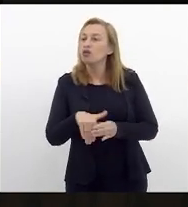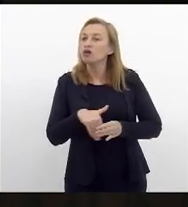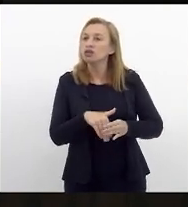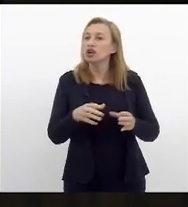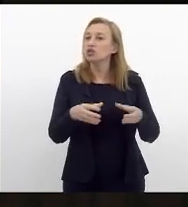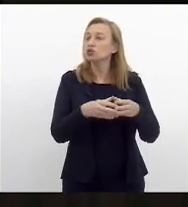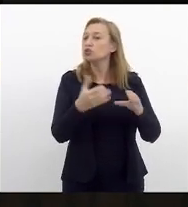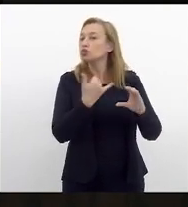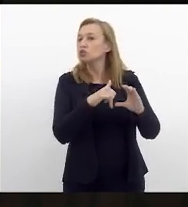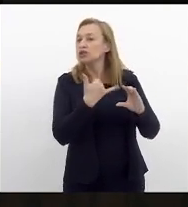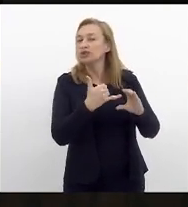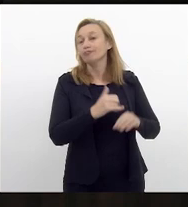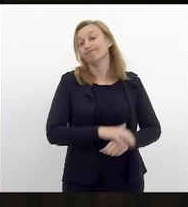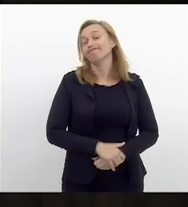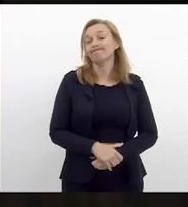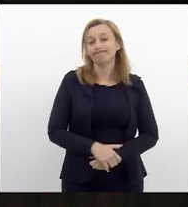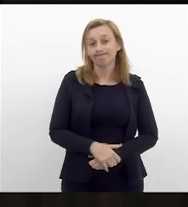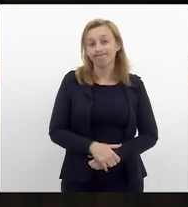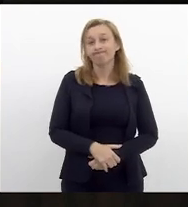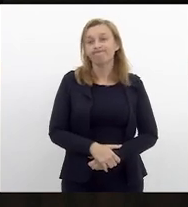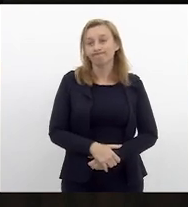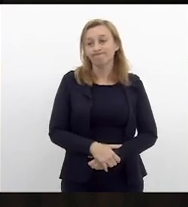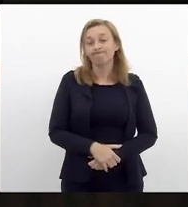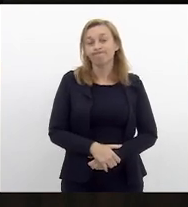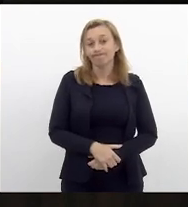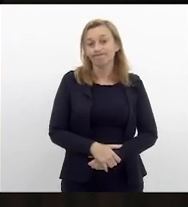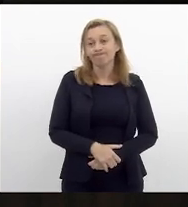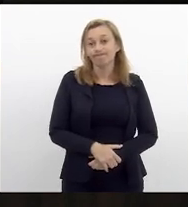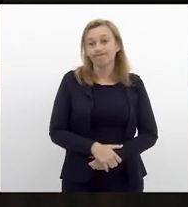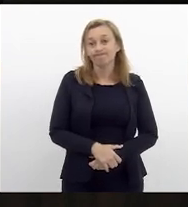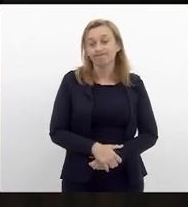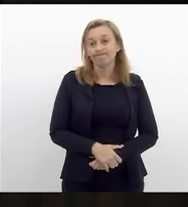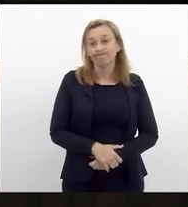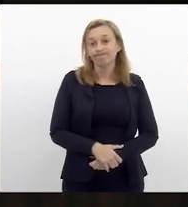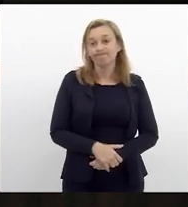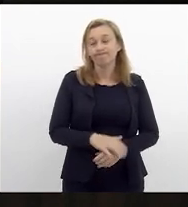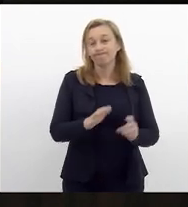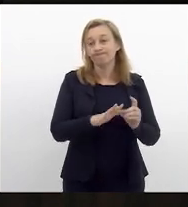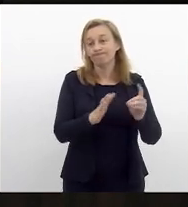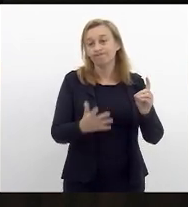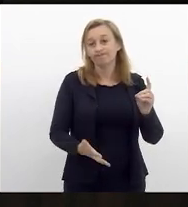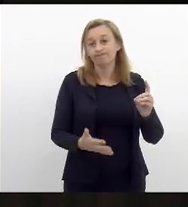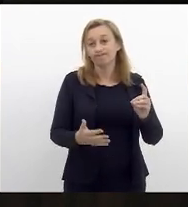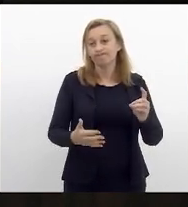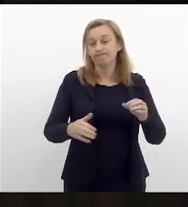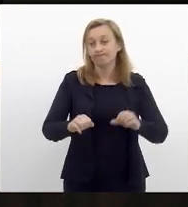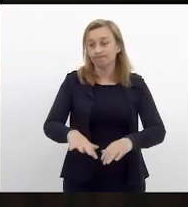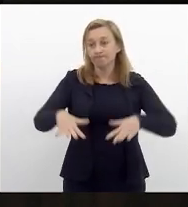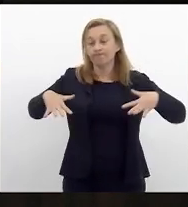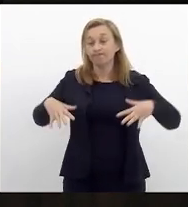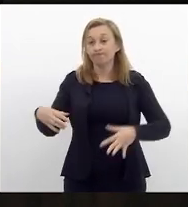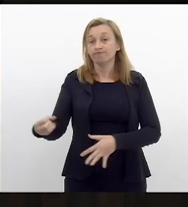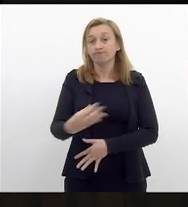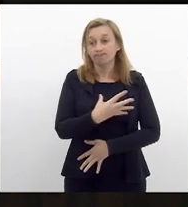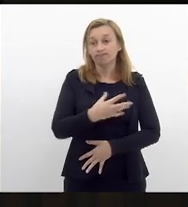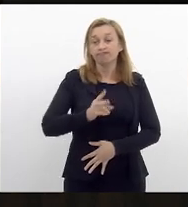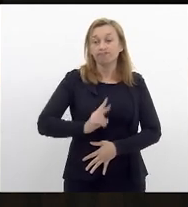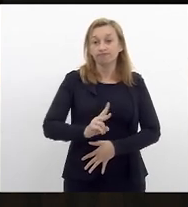de WhatsApp. Tá? Desde a inauguração do plenário novo, a gente tem colocado